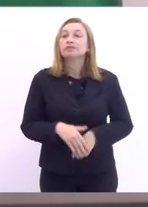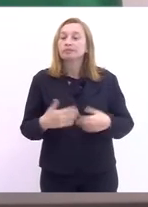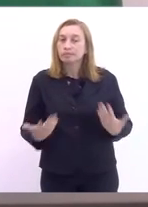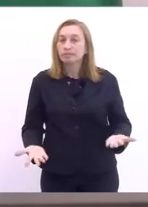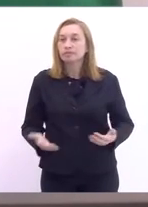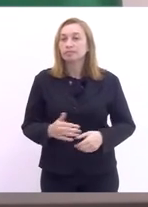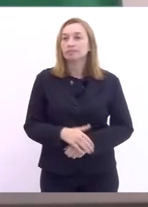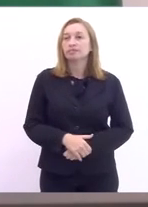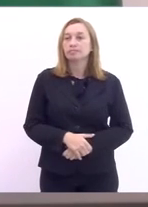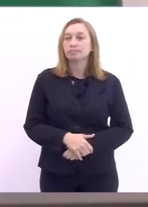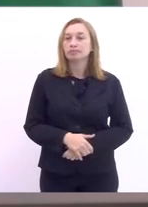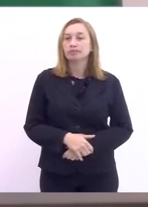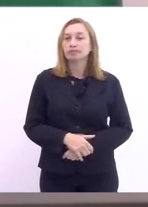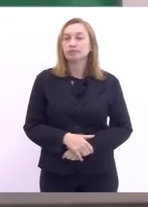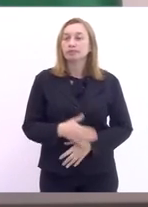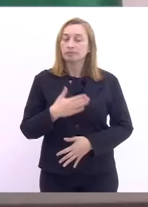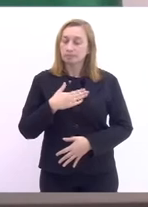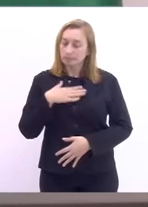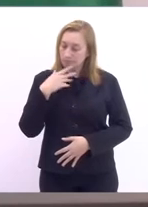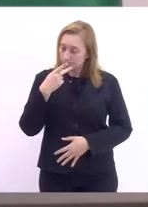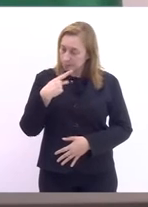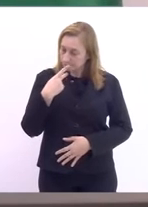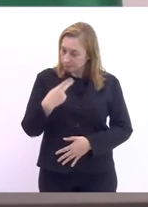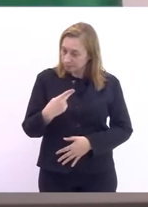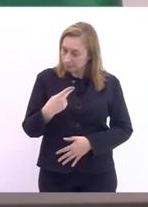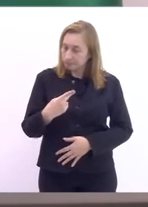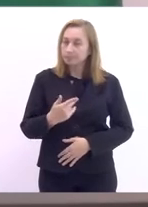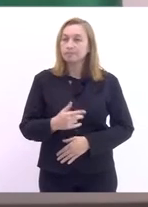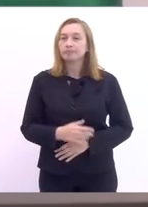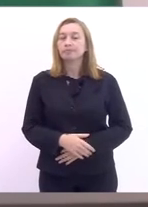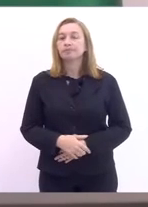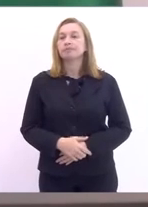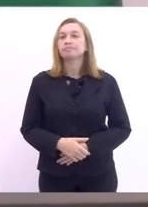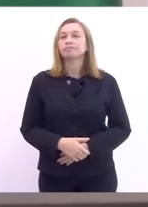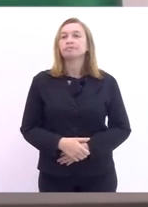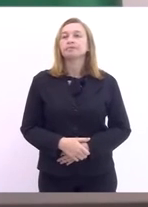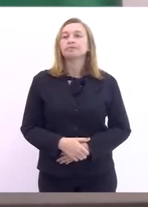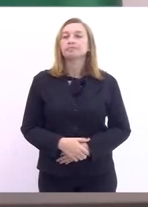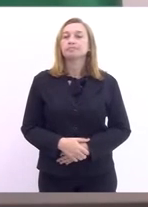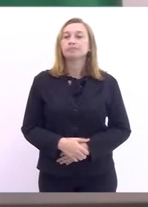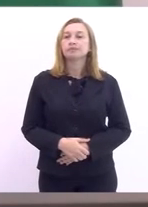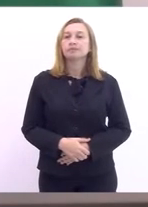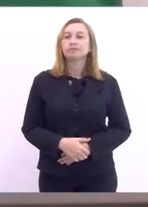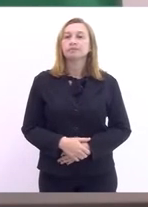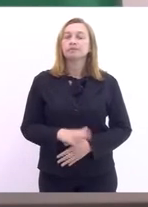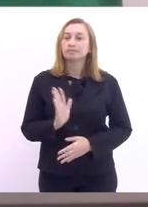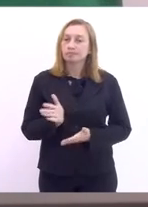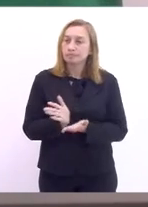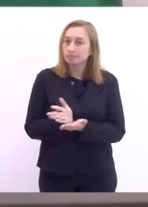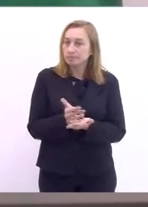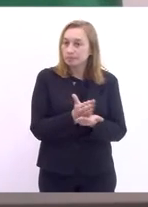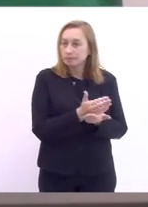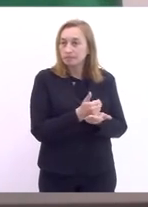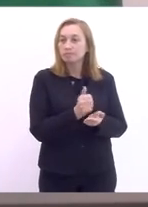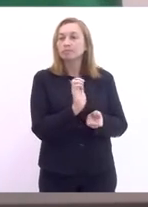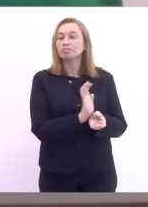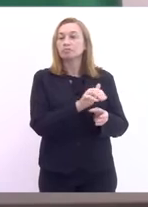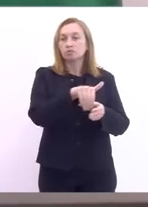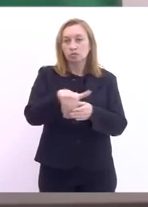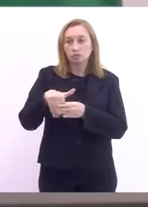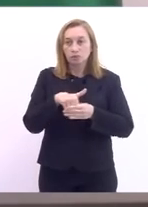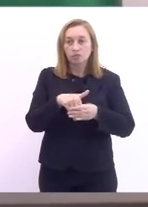posto, feito as minhas observações, já colhido o voto